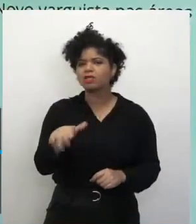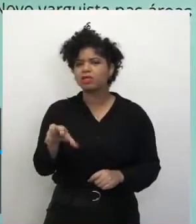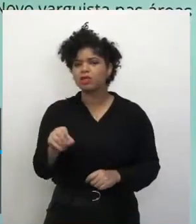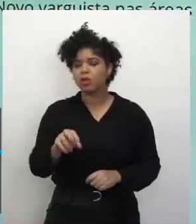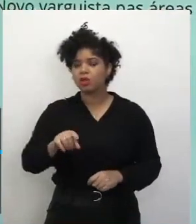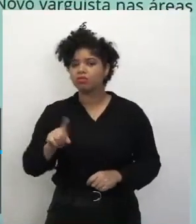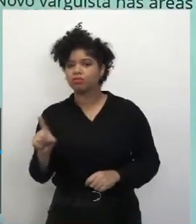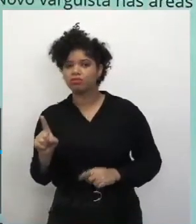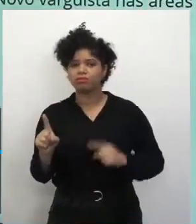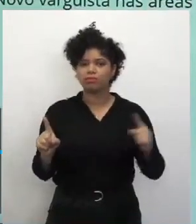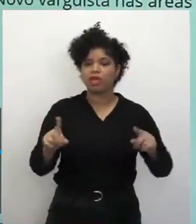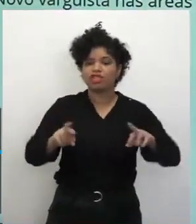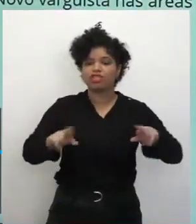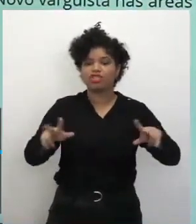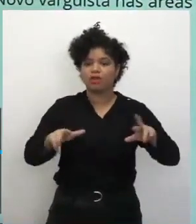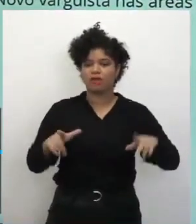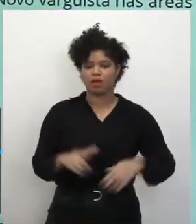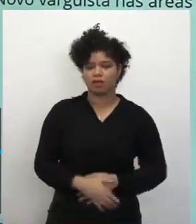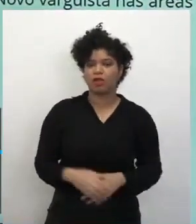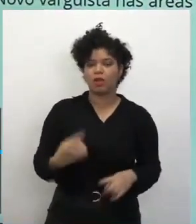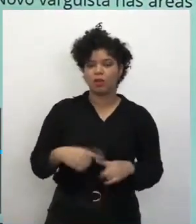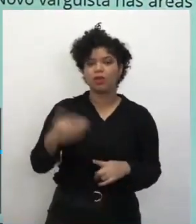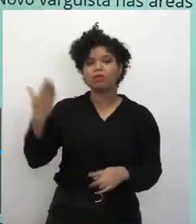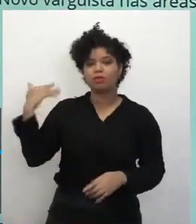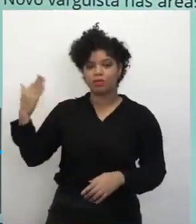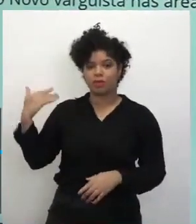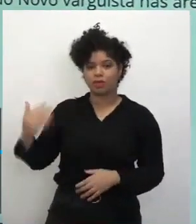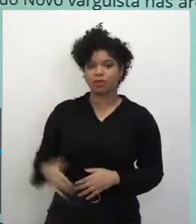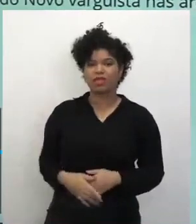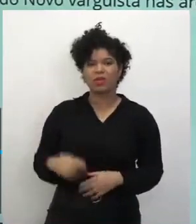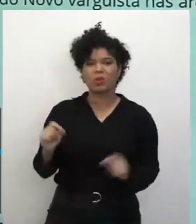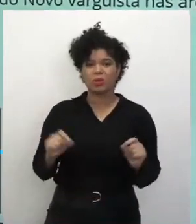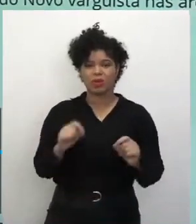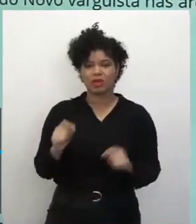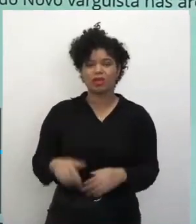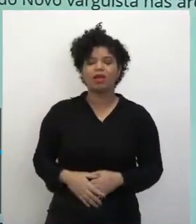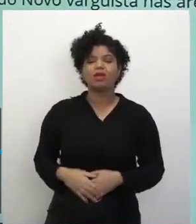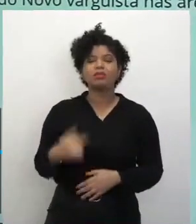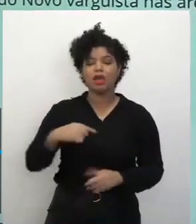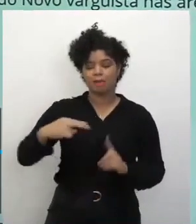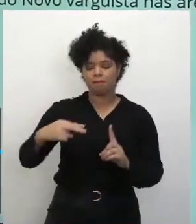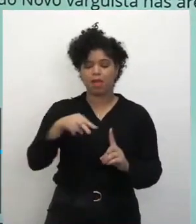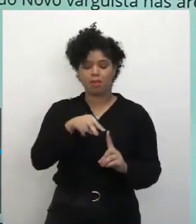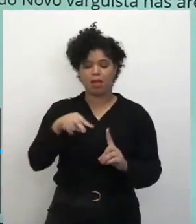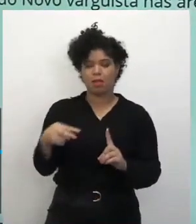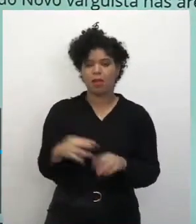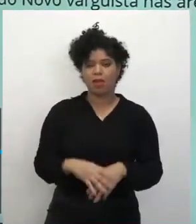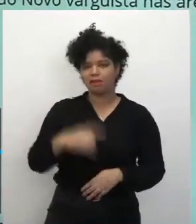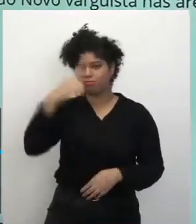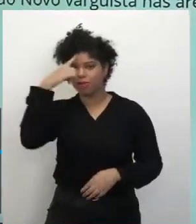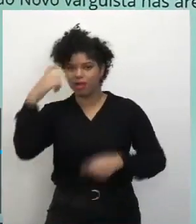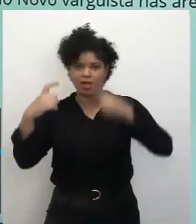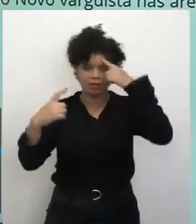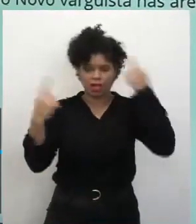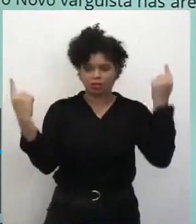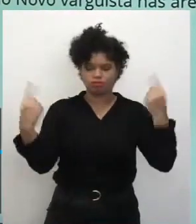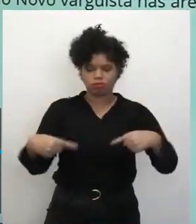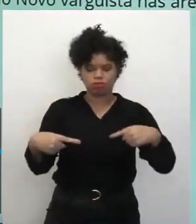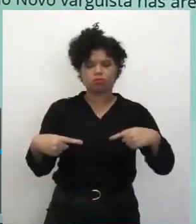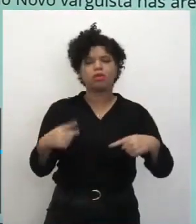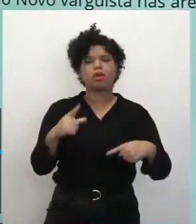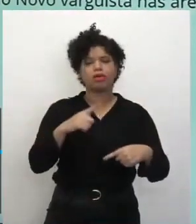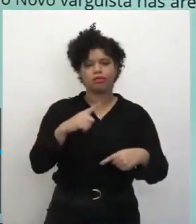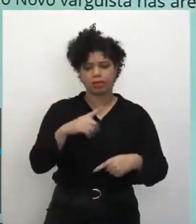contrários o mundo na época vivia né uma perspectiva de choques ideológicos e isso